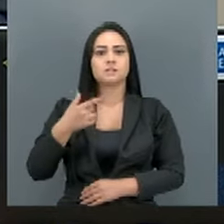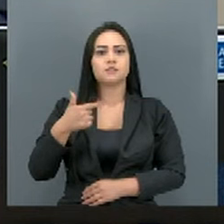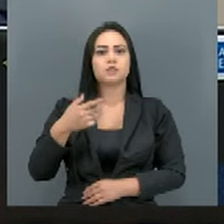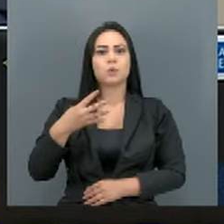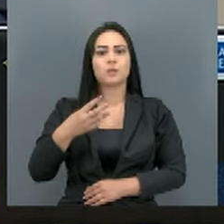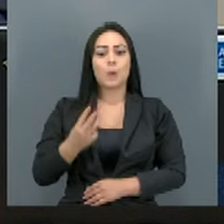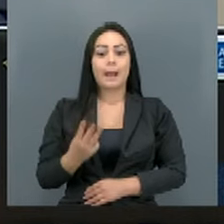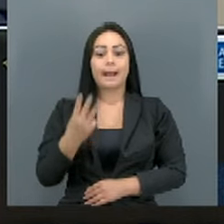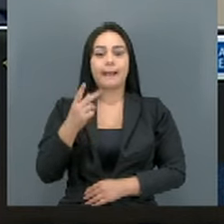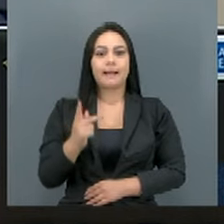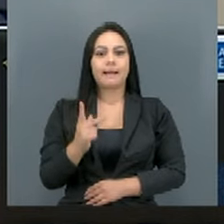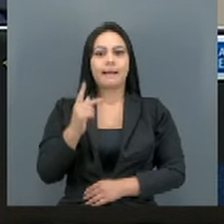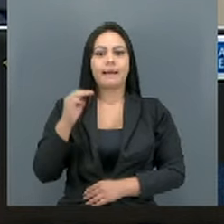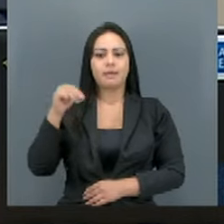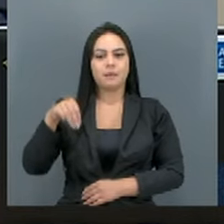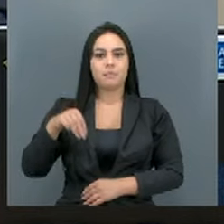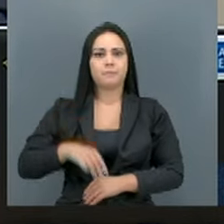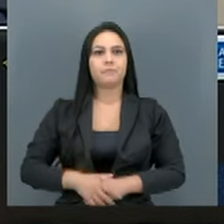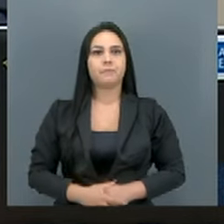3.324 quilômetros.